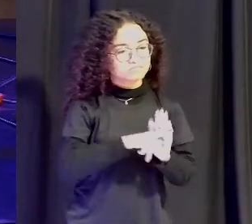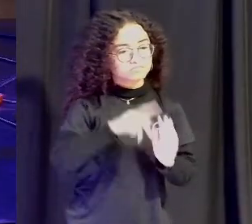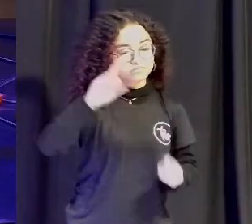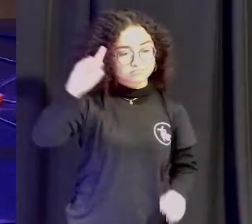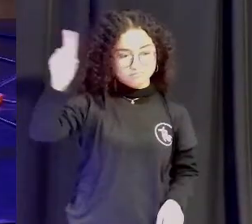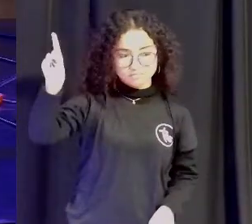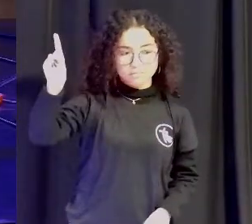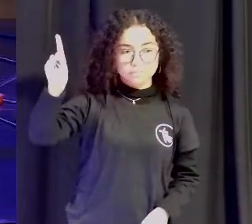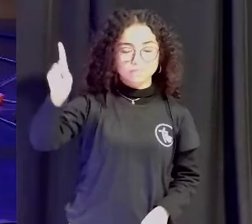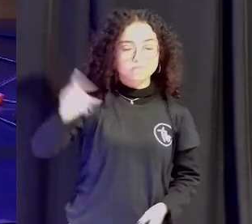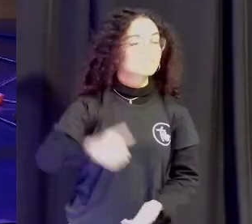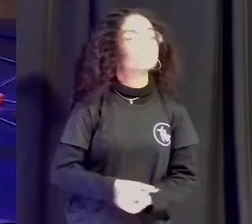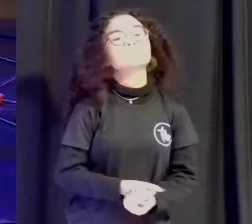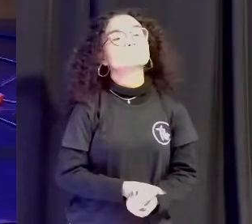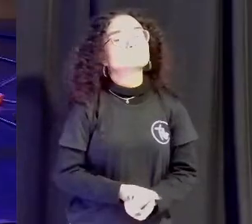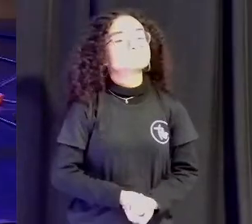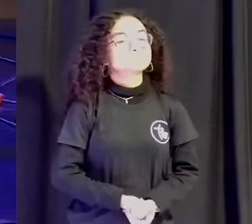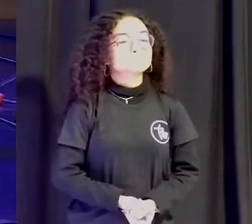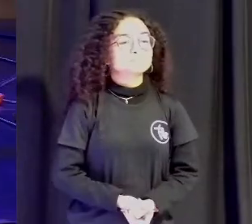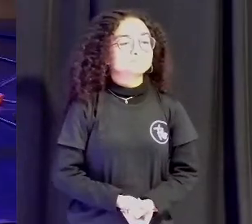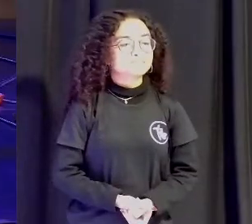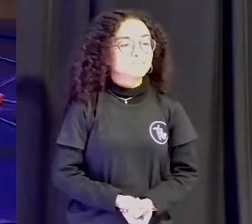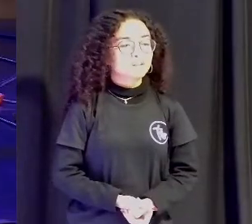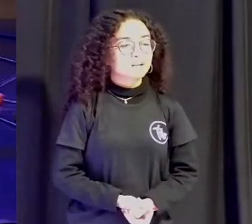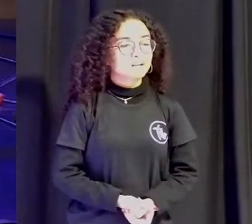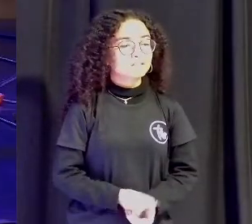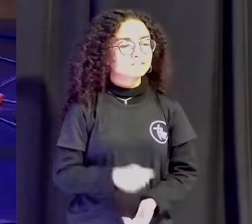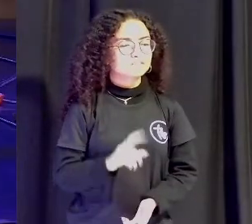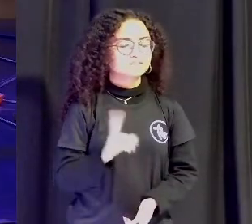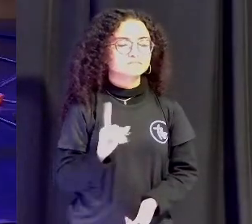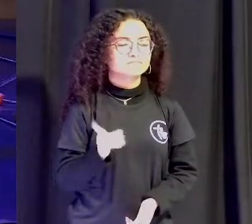é a palavra palatável que nós